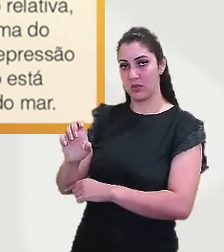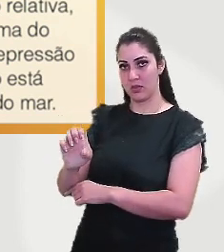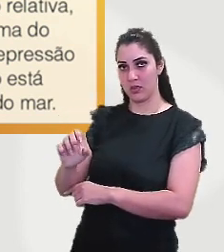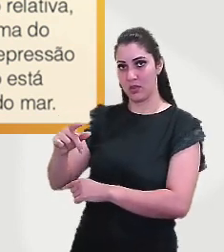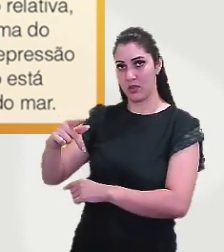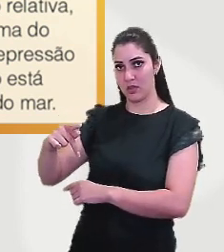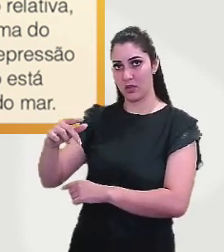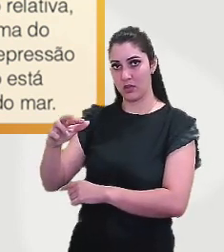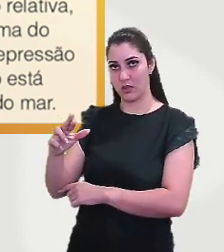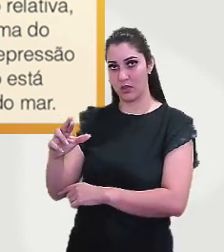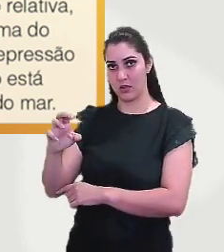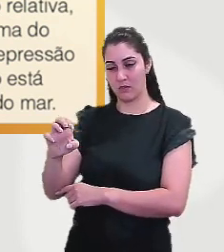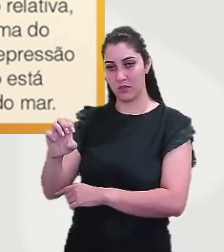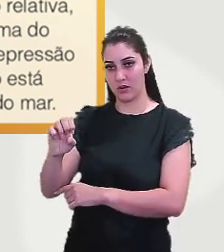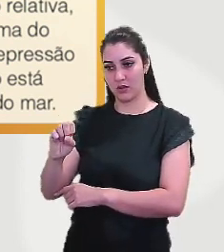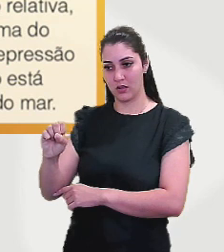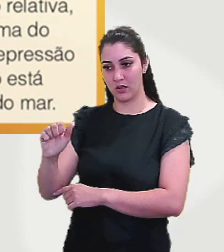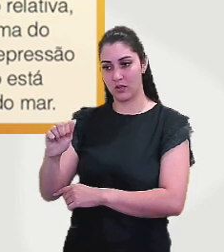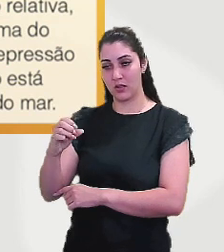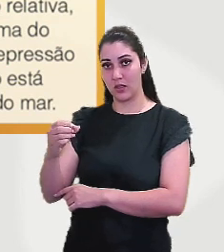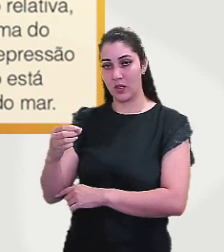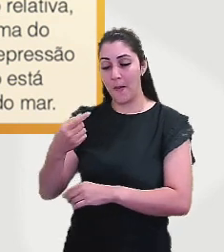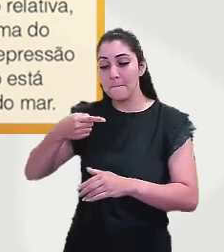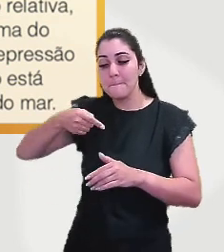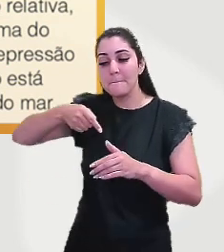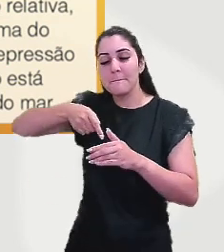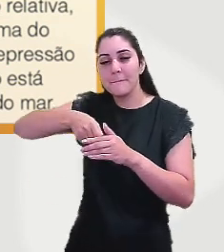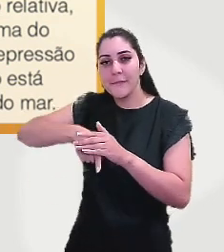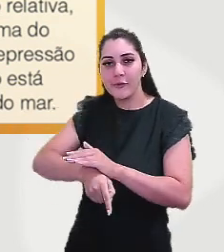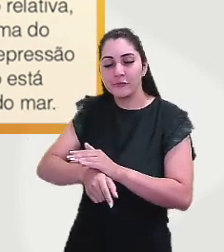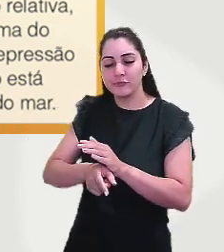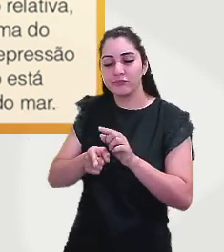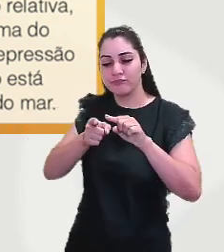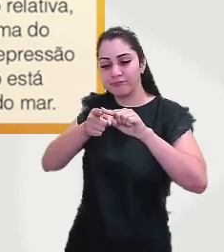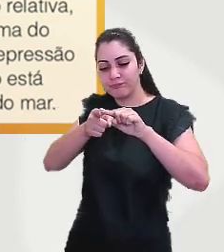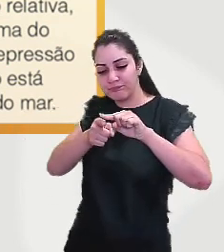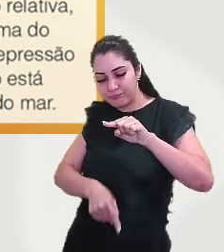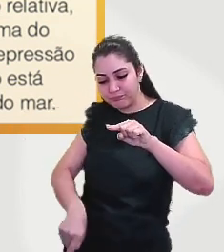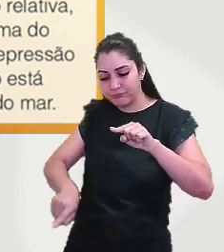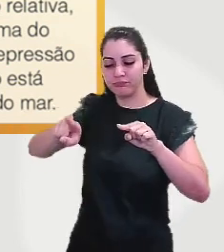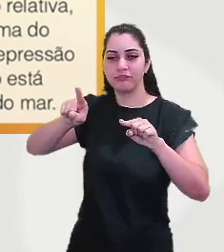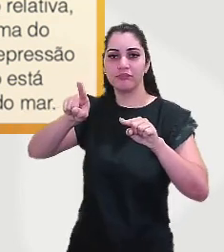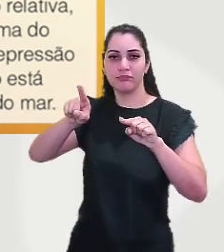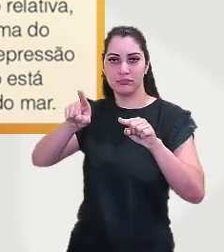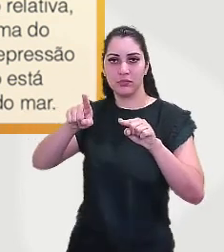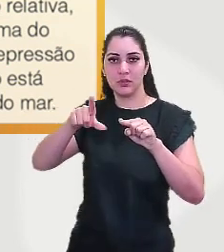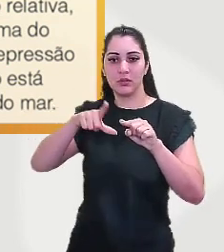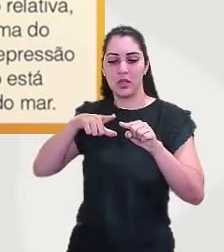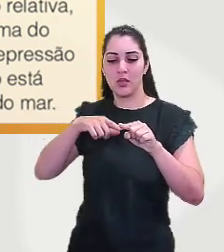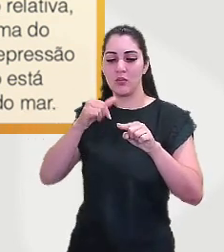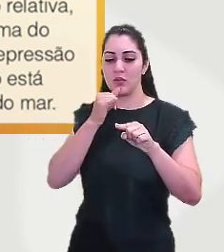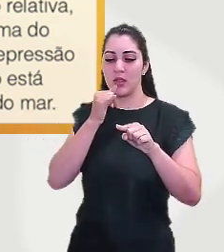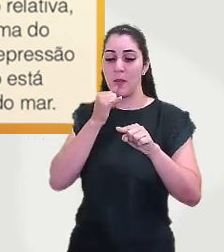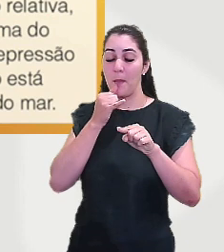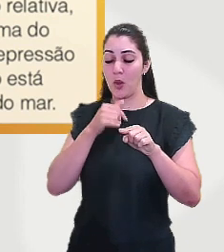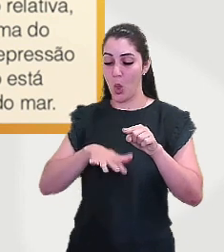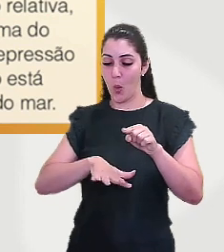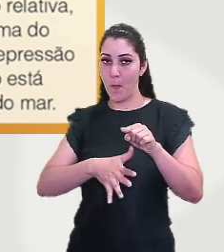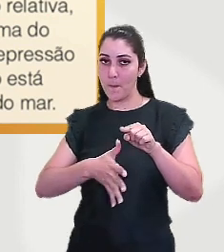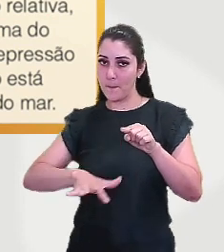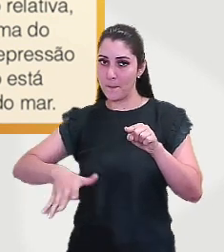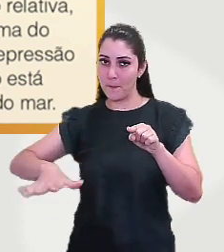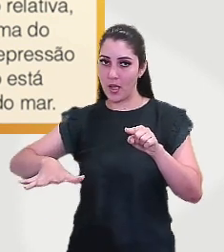redor, e pode ser classificada, como já vimos, como depressão relativa, quando está acima do nível do mar, e